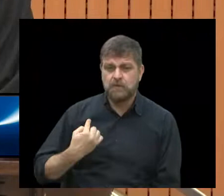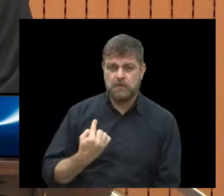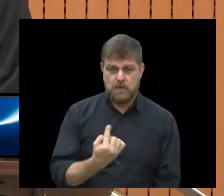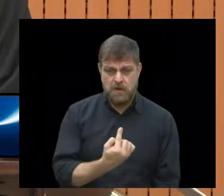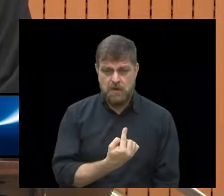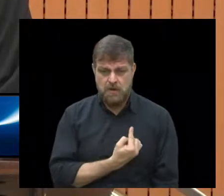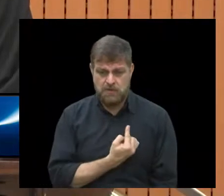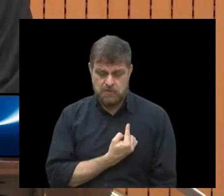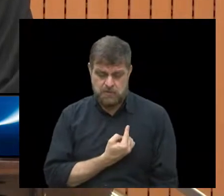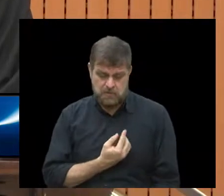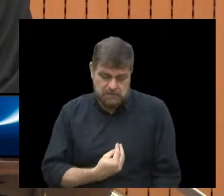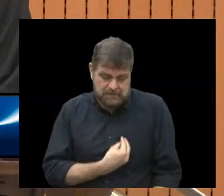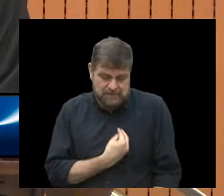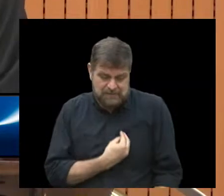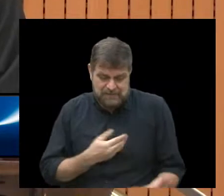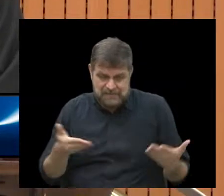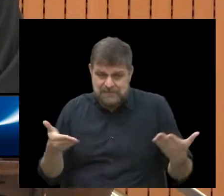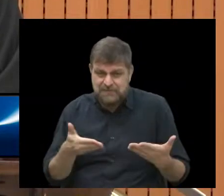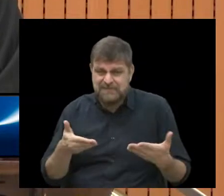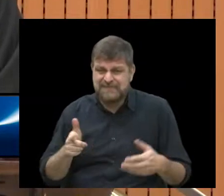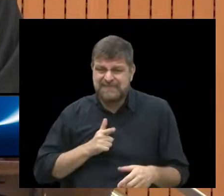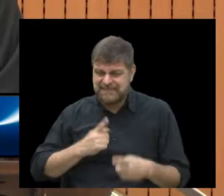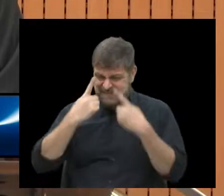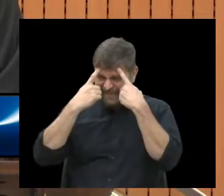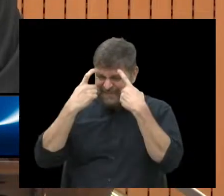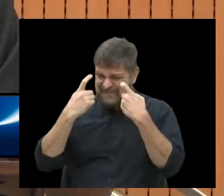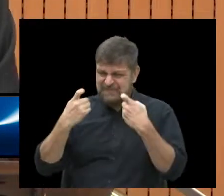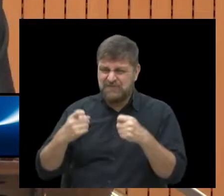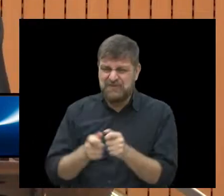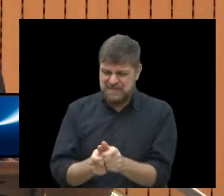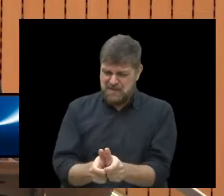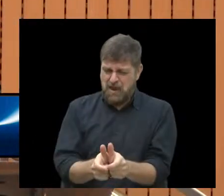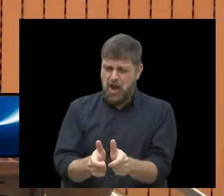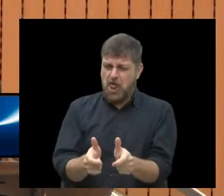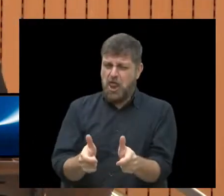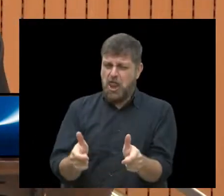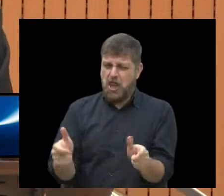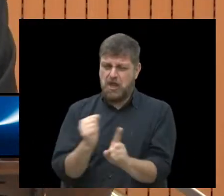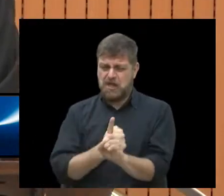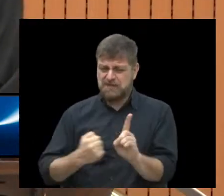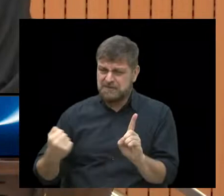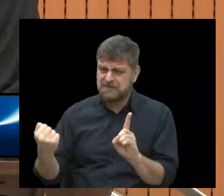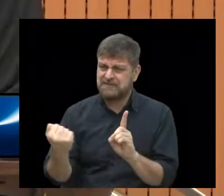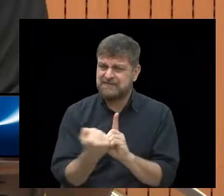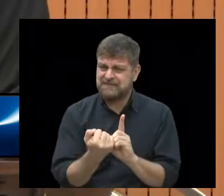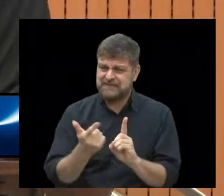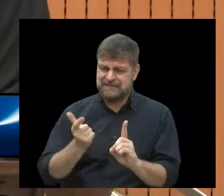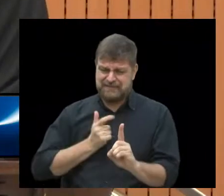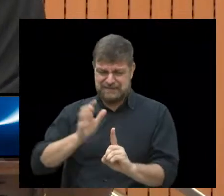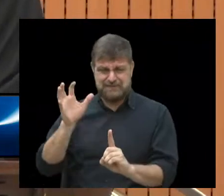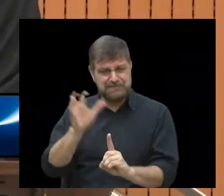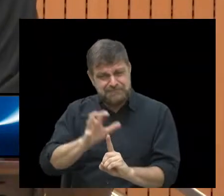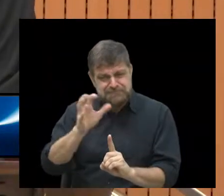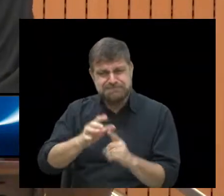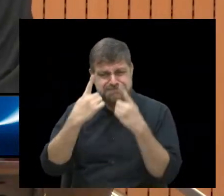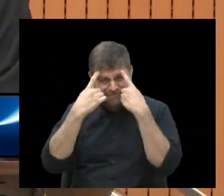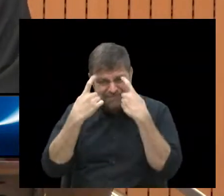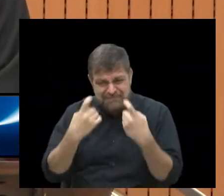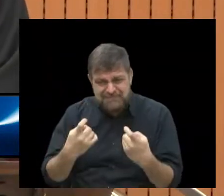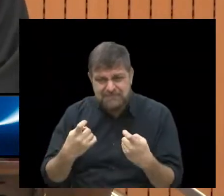vivemos uma epidemia de violência. A sociedade está enferma e